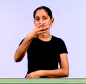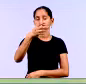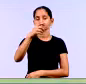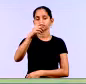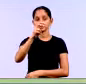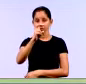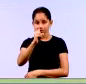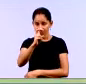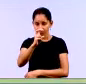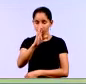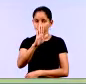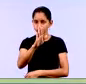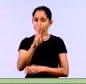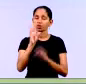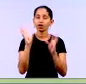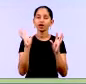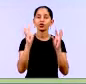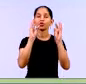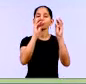945.